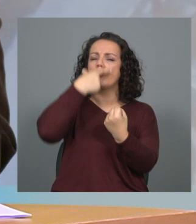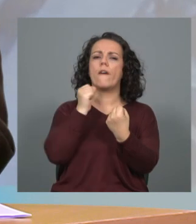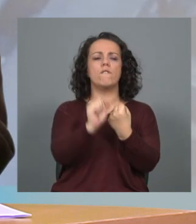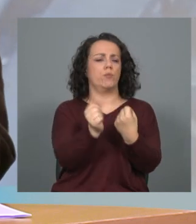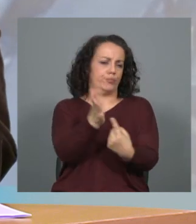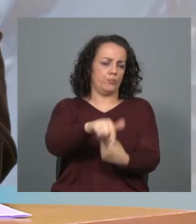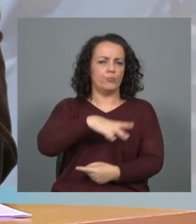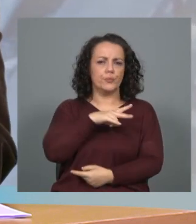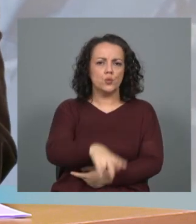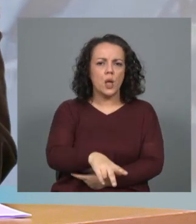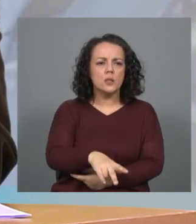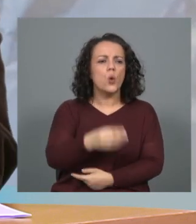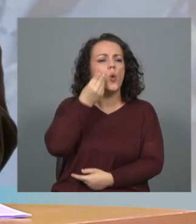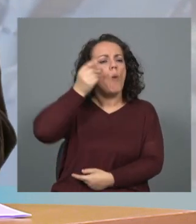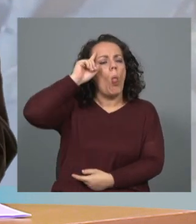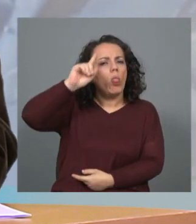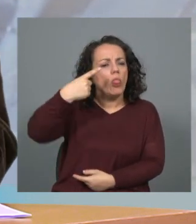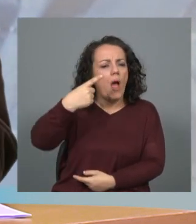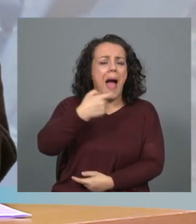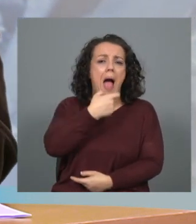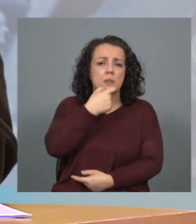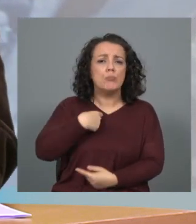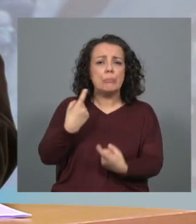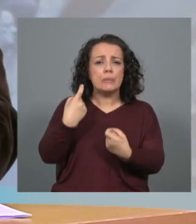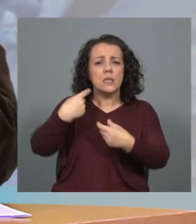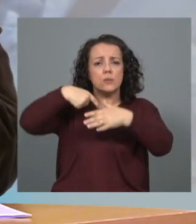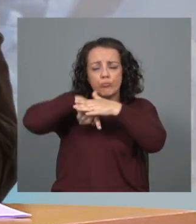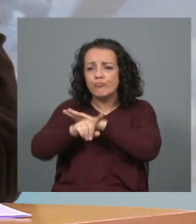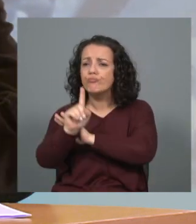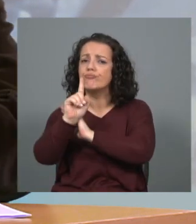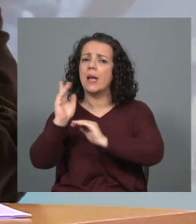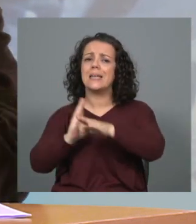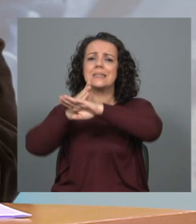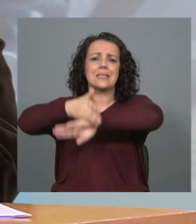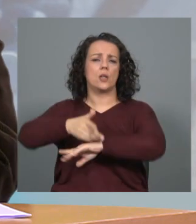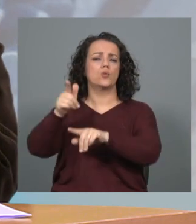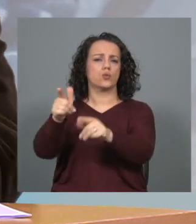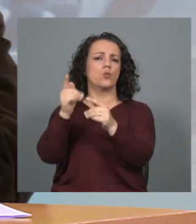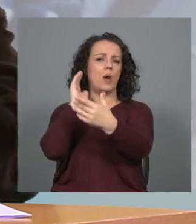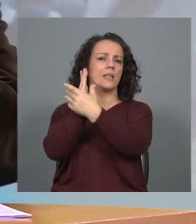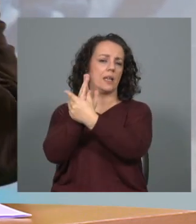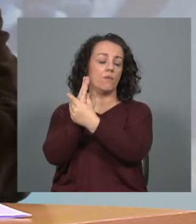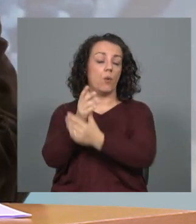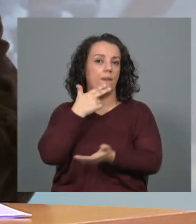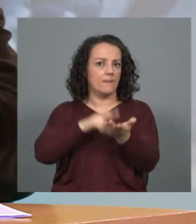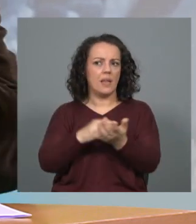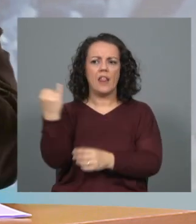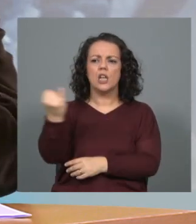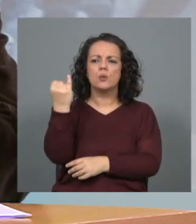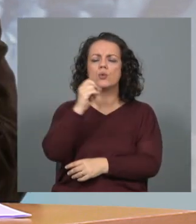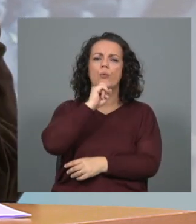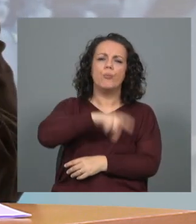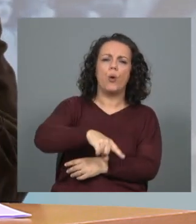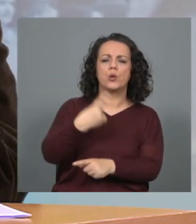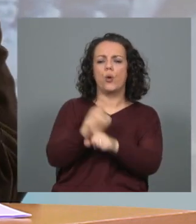o acesso aos arquivos. É evidente que as instituições serão sempre livres de facilitar mais ou menos, de